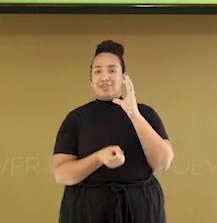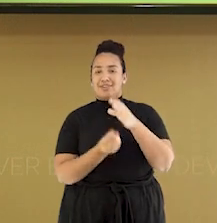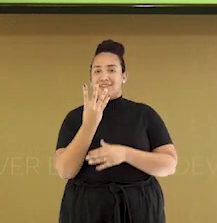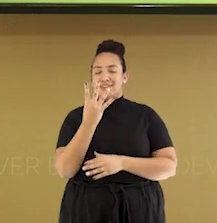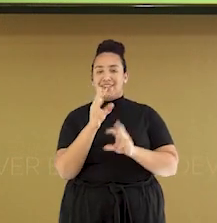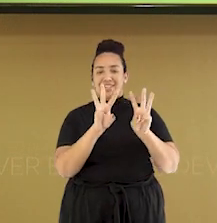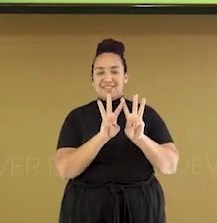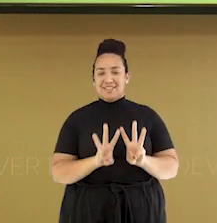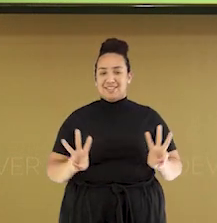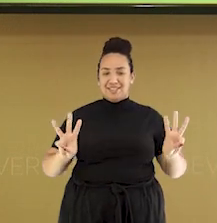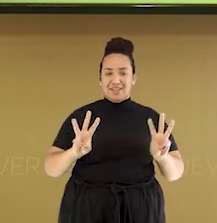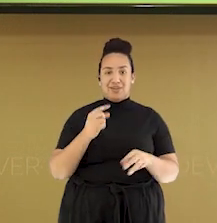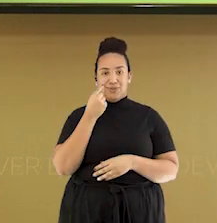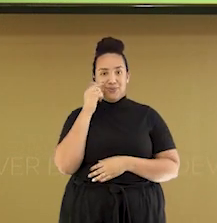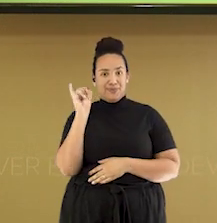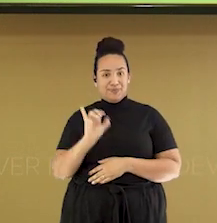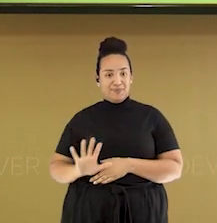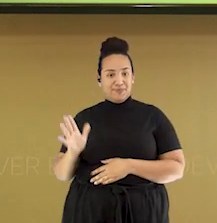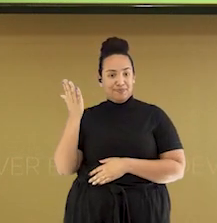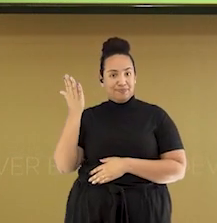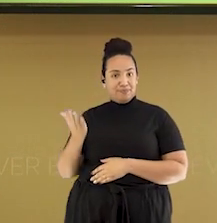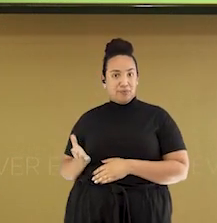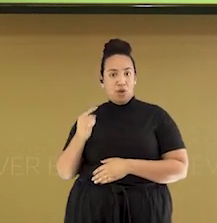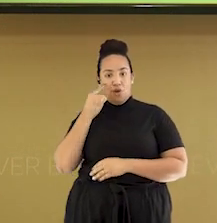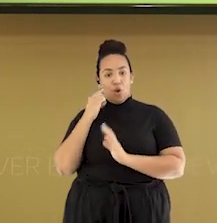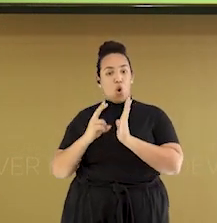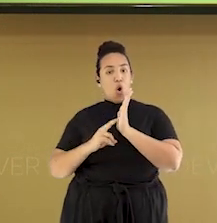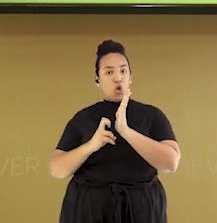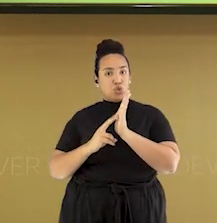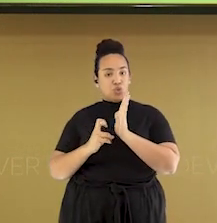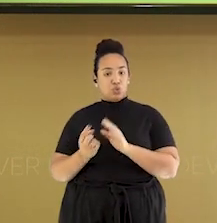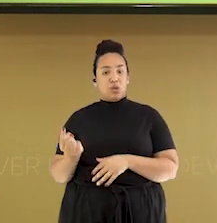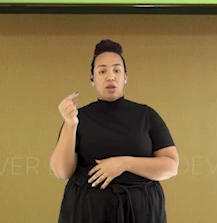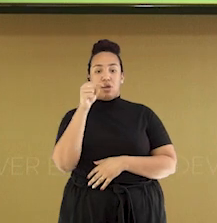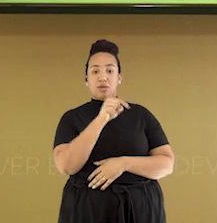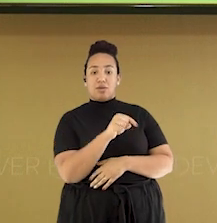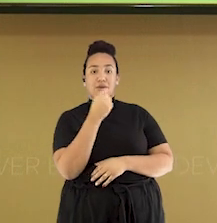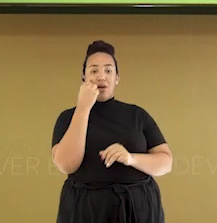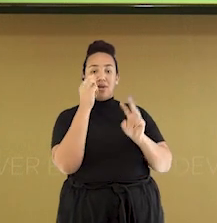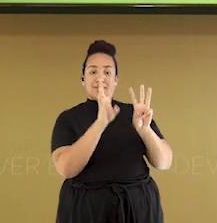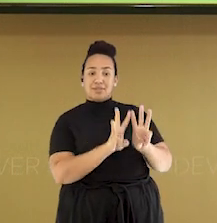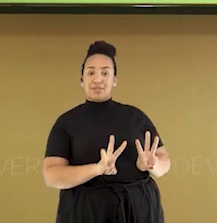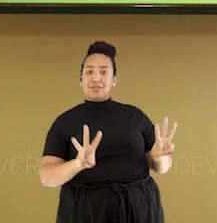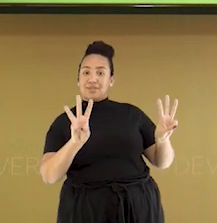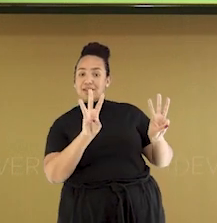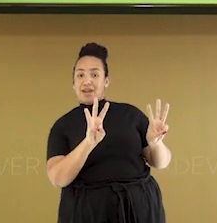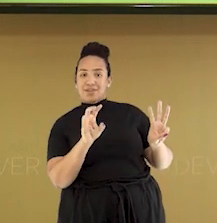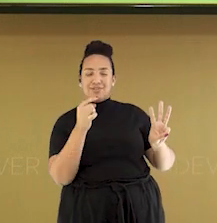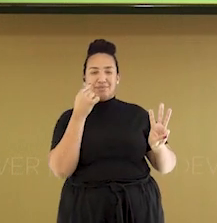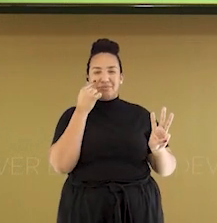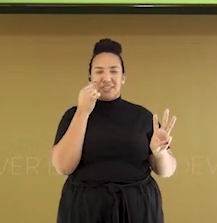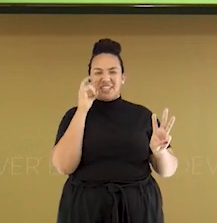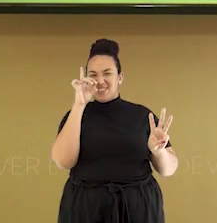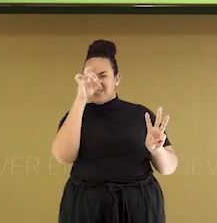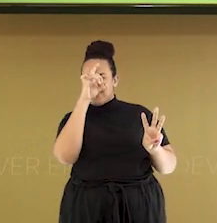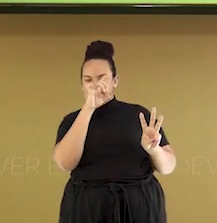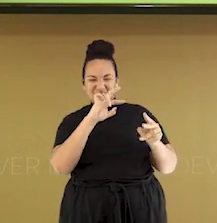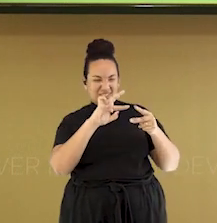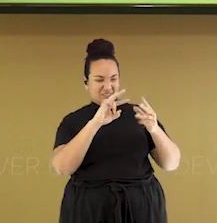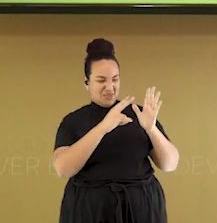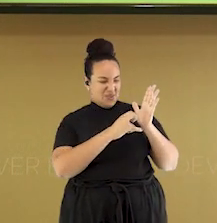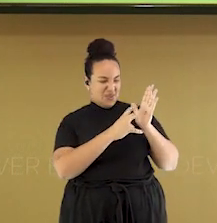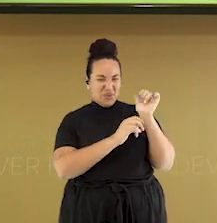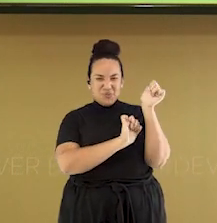um site. Deste lado temos os códigos e deste outro lado nós temos um site. É difícil imaginar como esses códigos